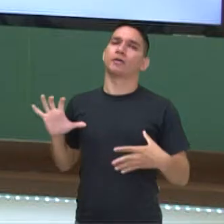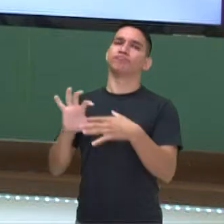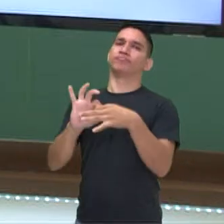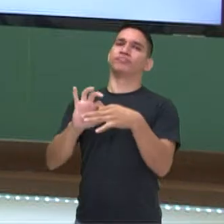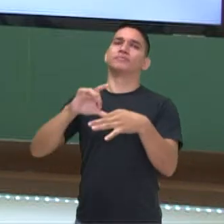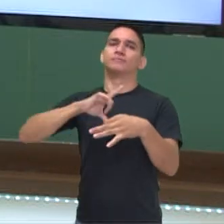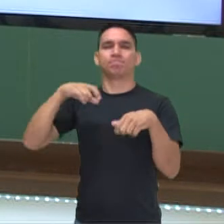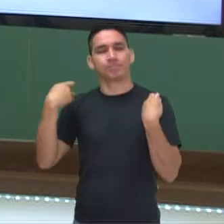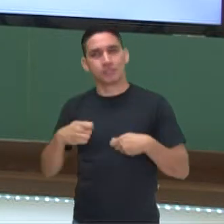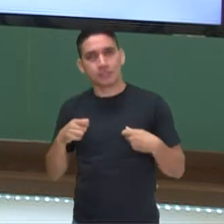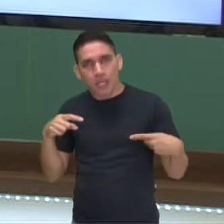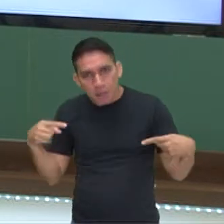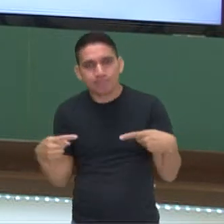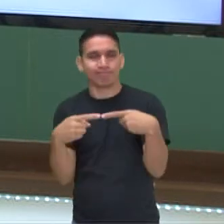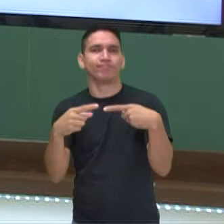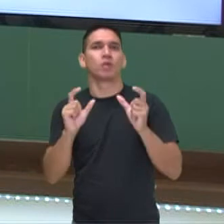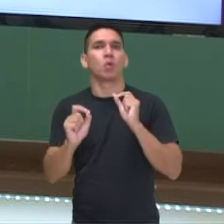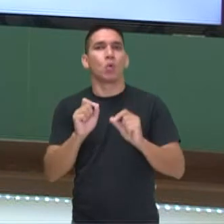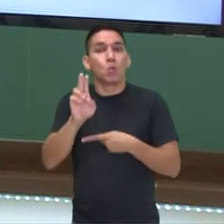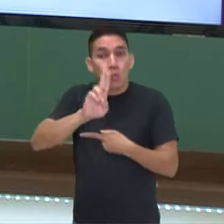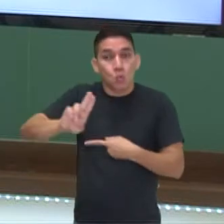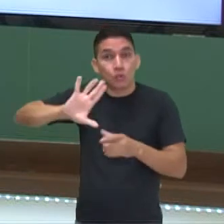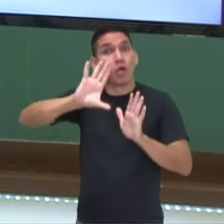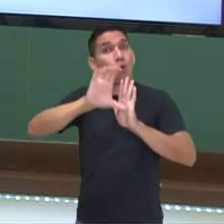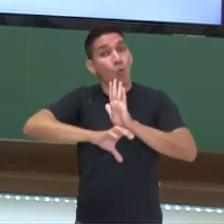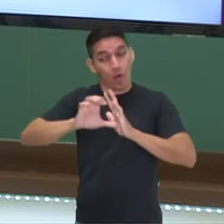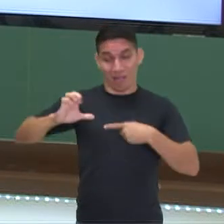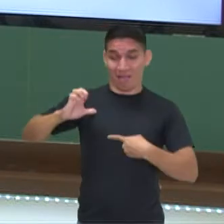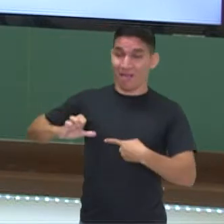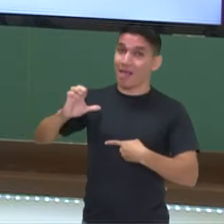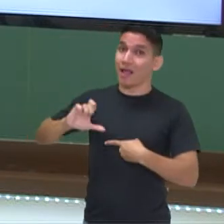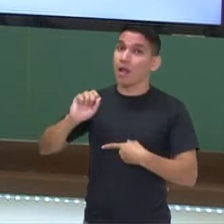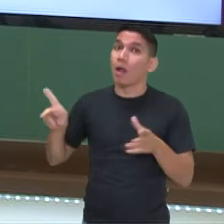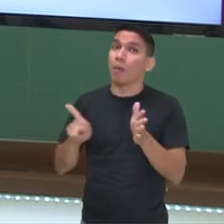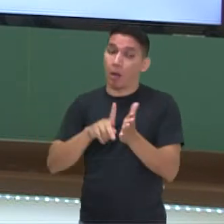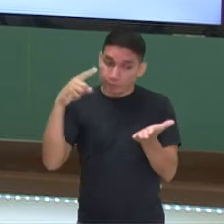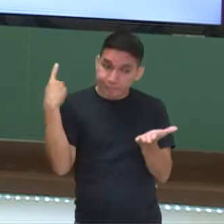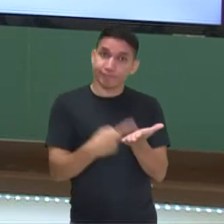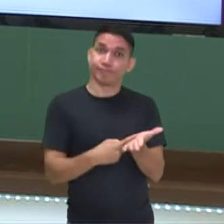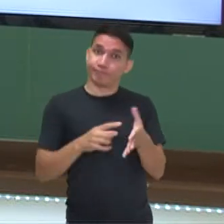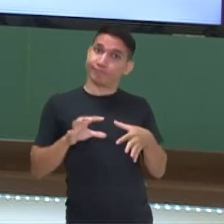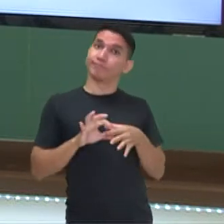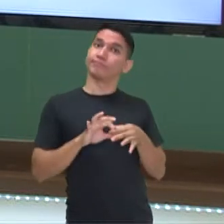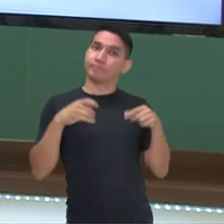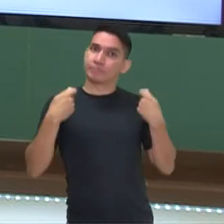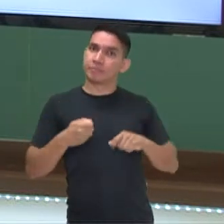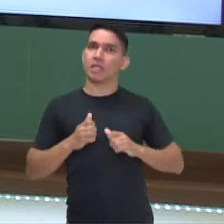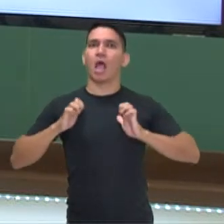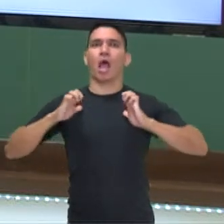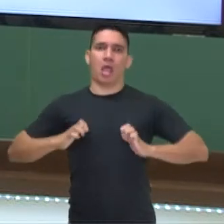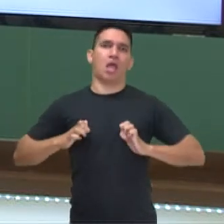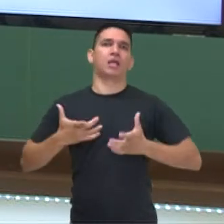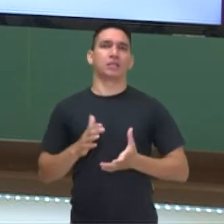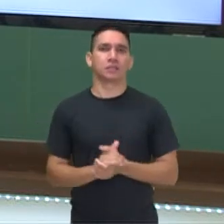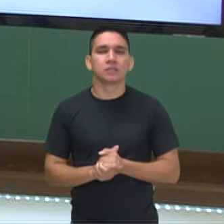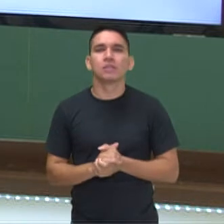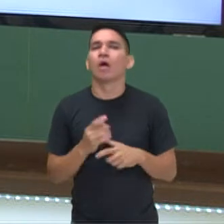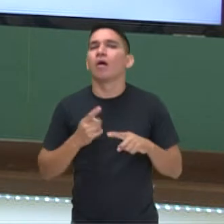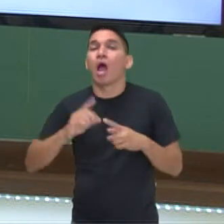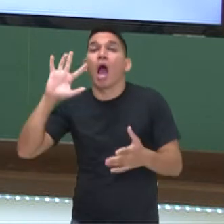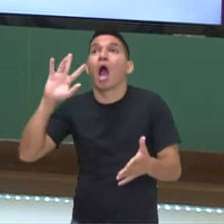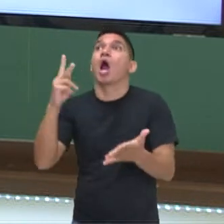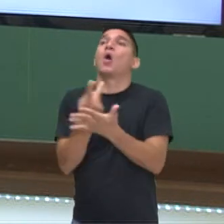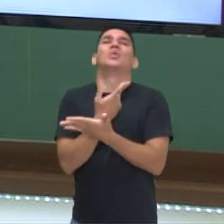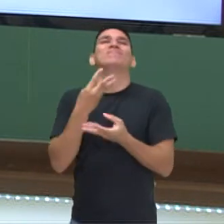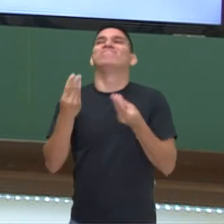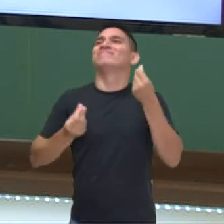a gente precisa aí utilizar esse conceito de ética nos nossos compromissos, né? A gente precisa agir com ética. Aconteceu ali